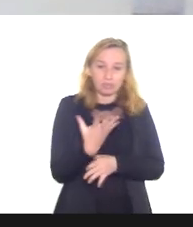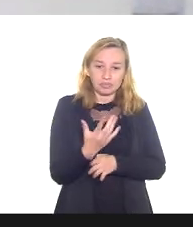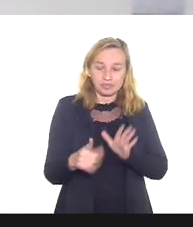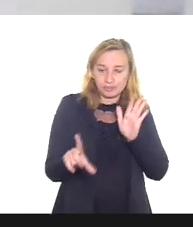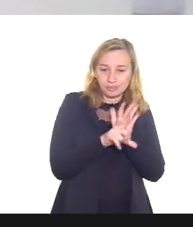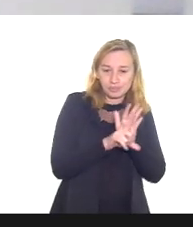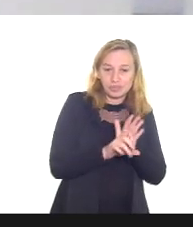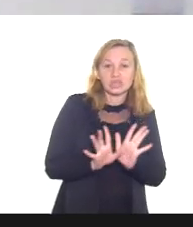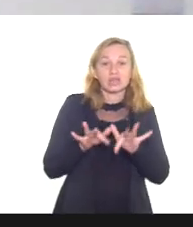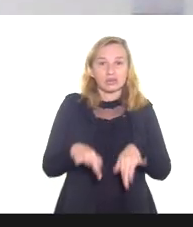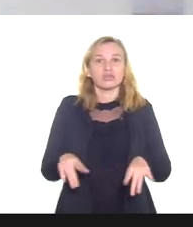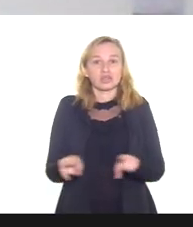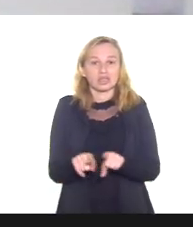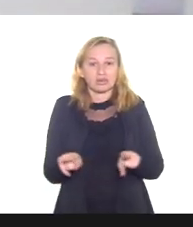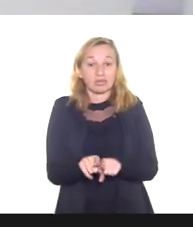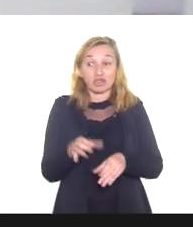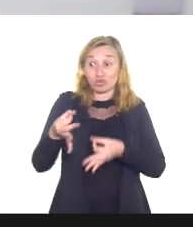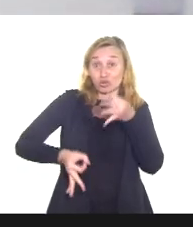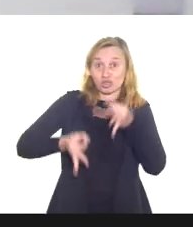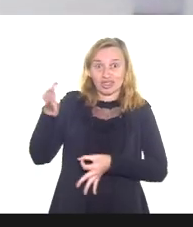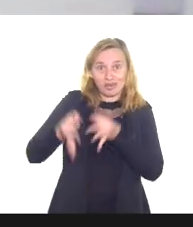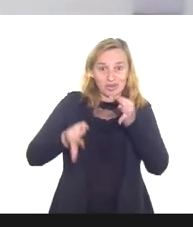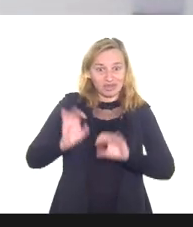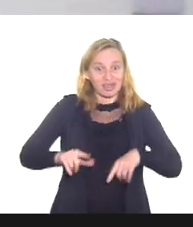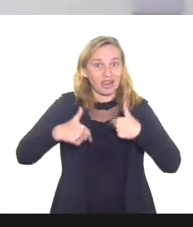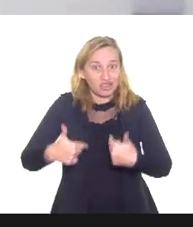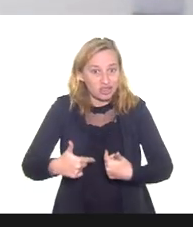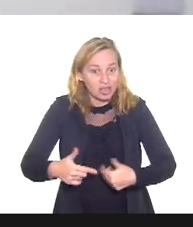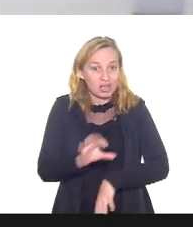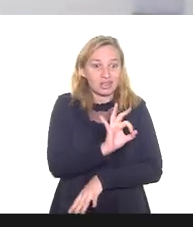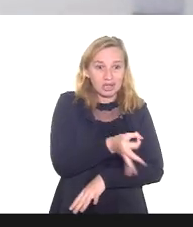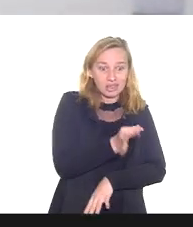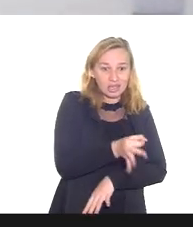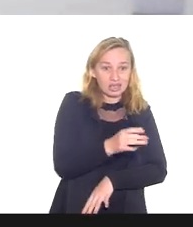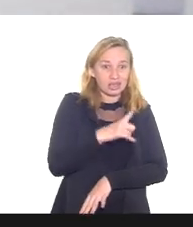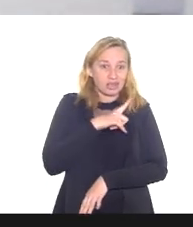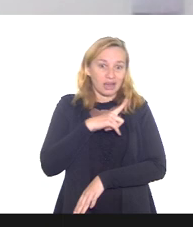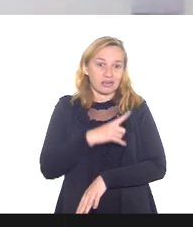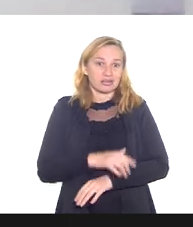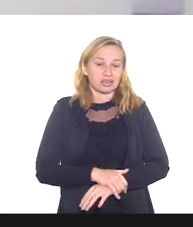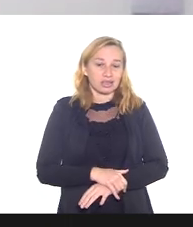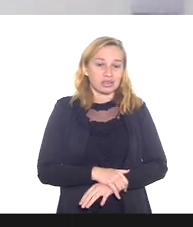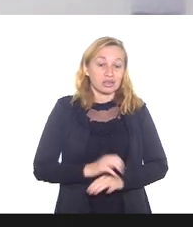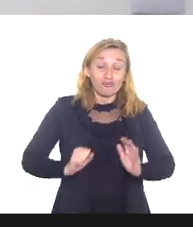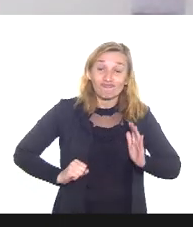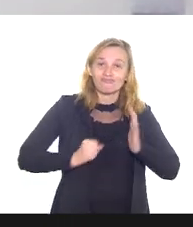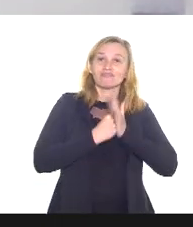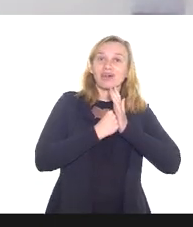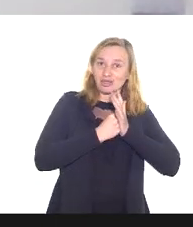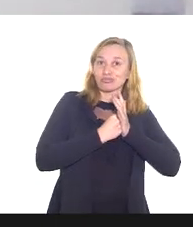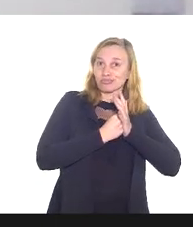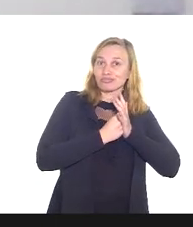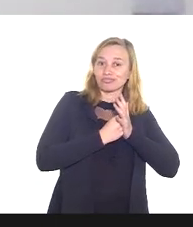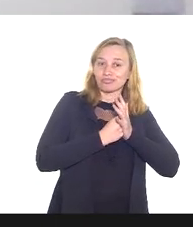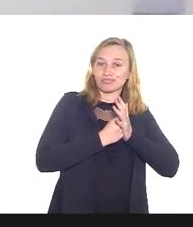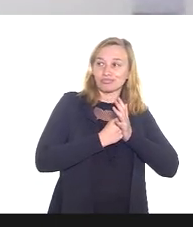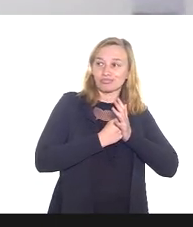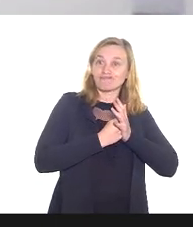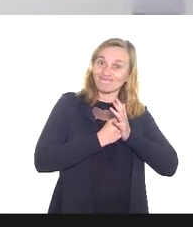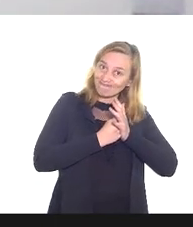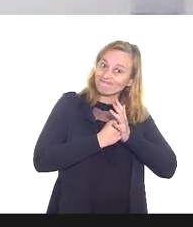por fim, nós também vamos atuar judicialmente para garantir que os impactos, né,